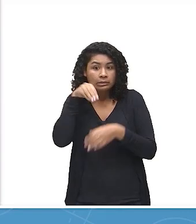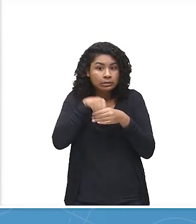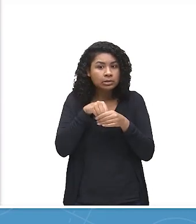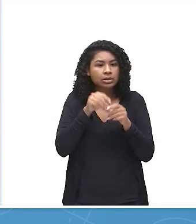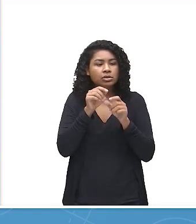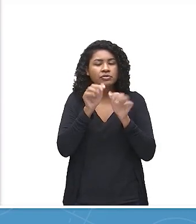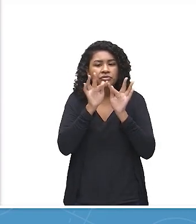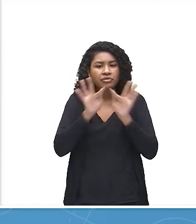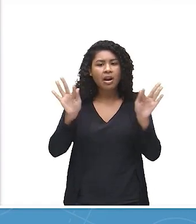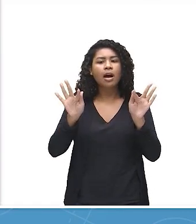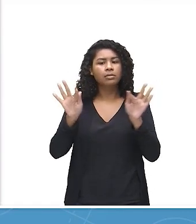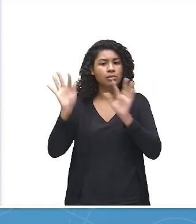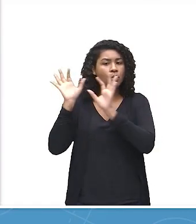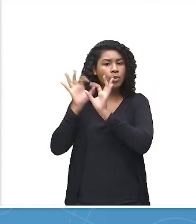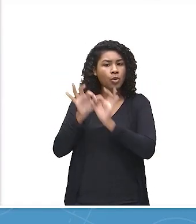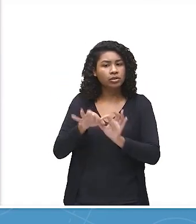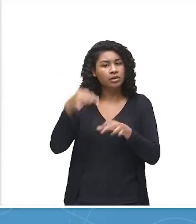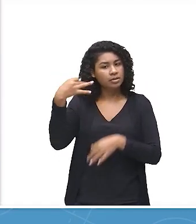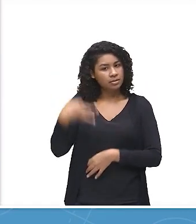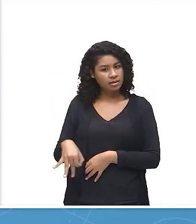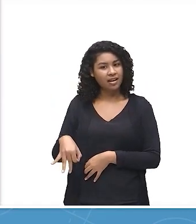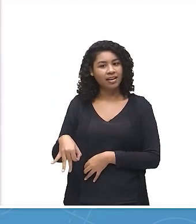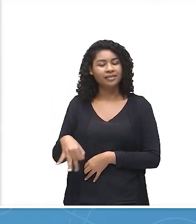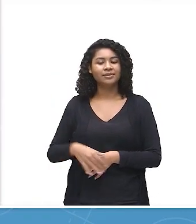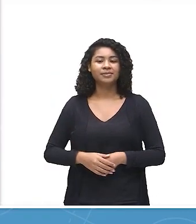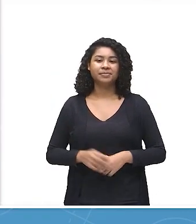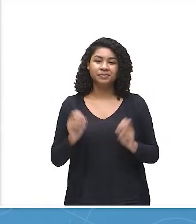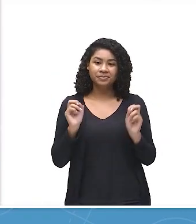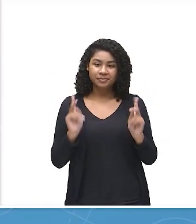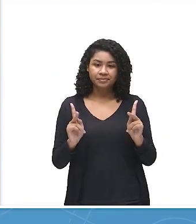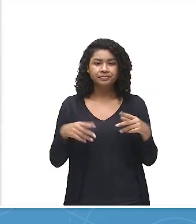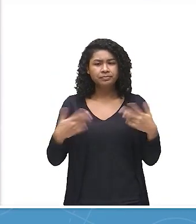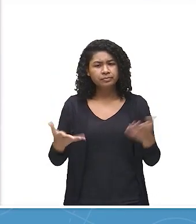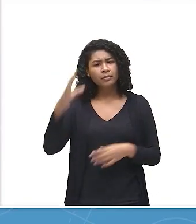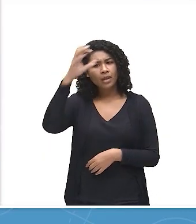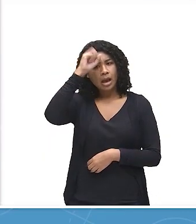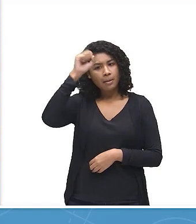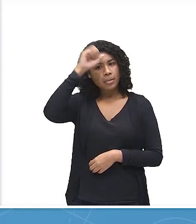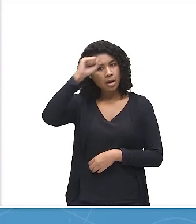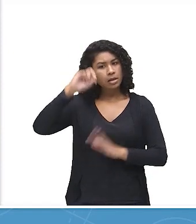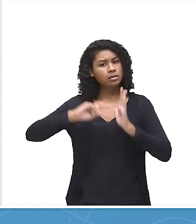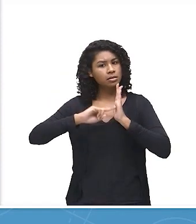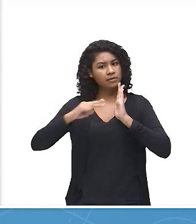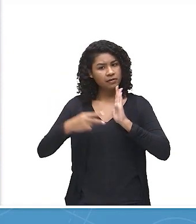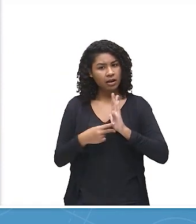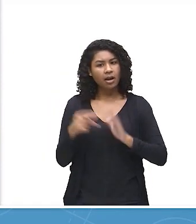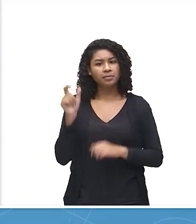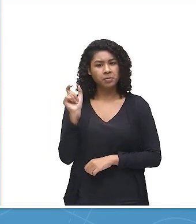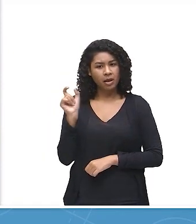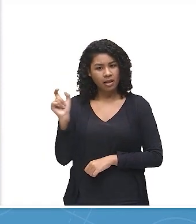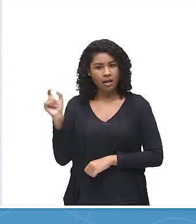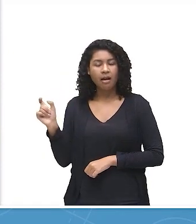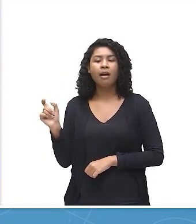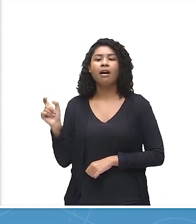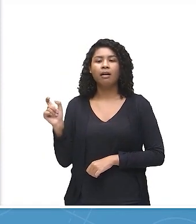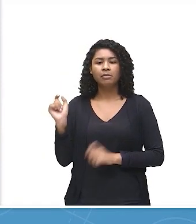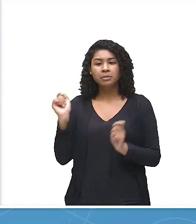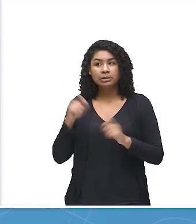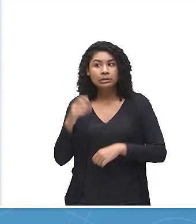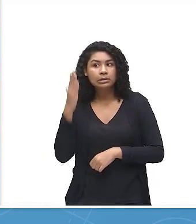indicará sempre que algo está dentro, tá bom, pessoal? Então, algo está dentro e, como eu disse para